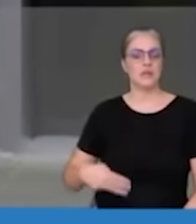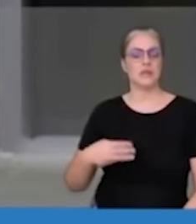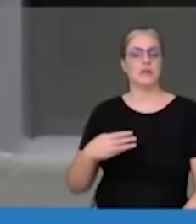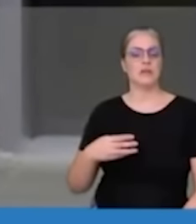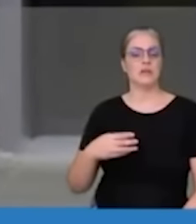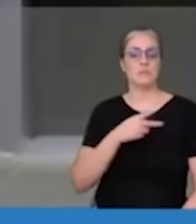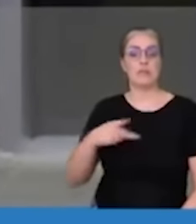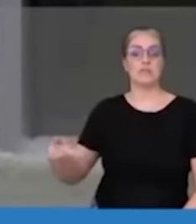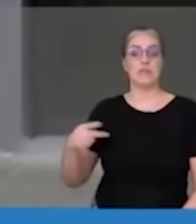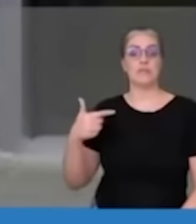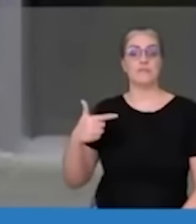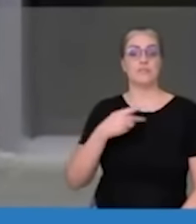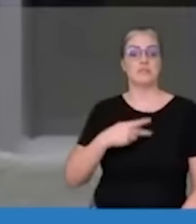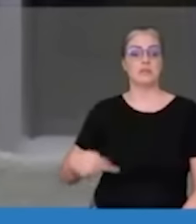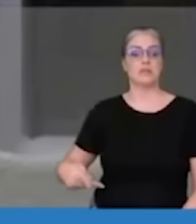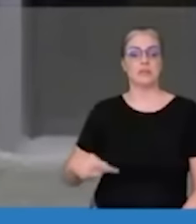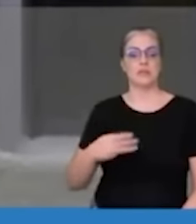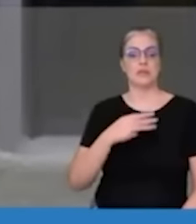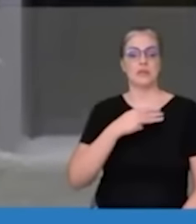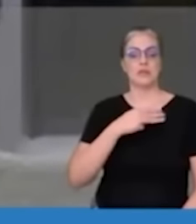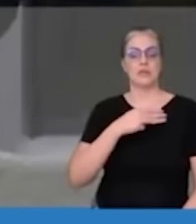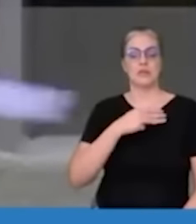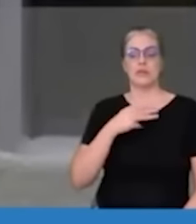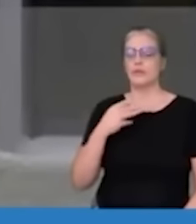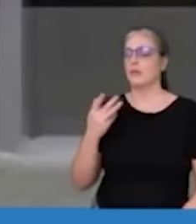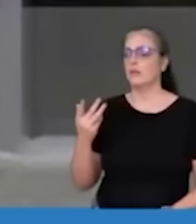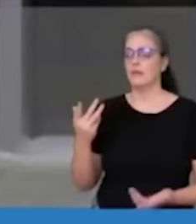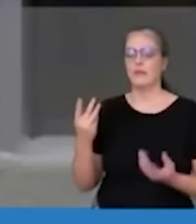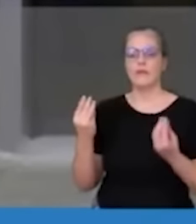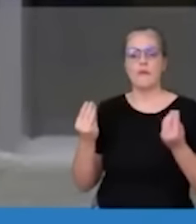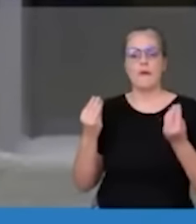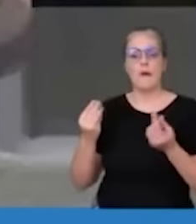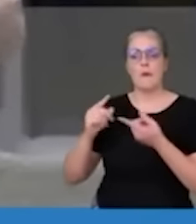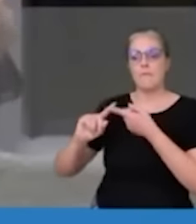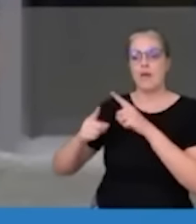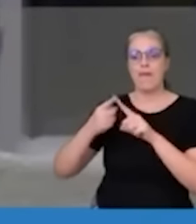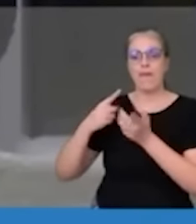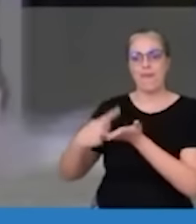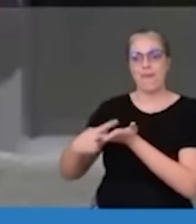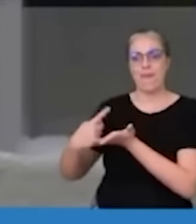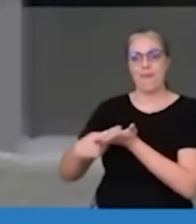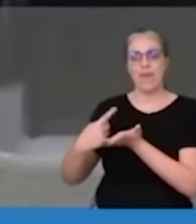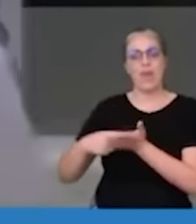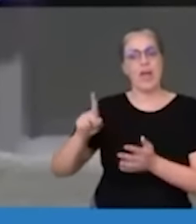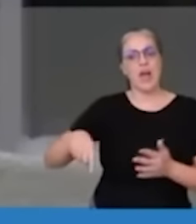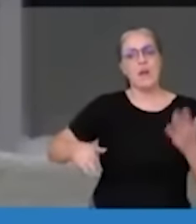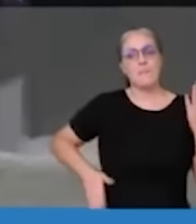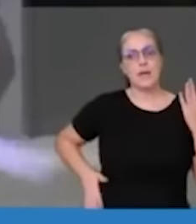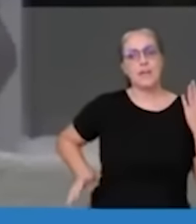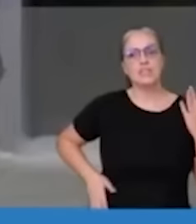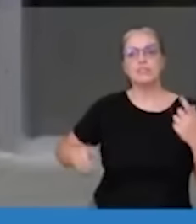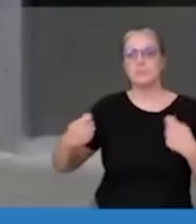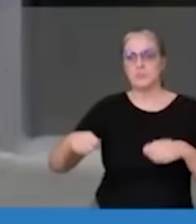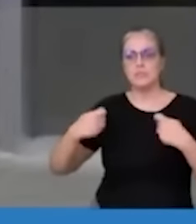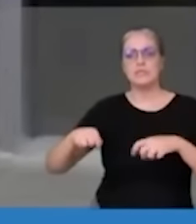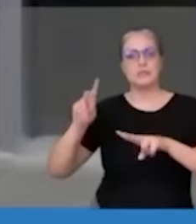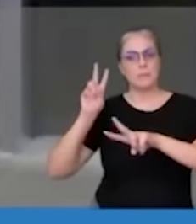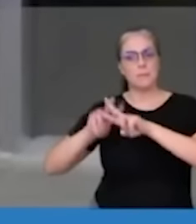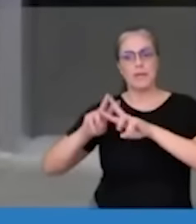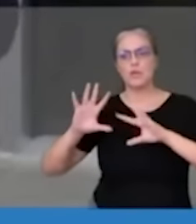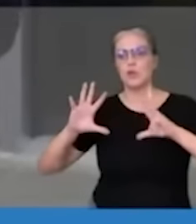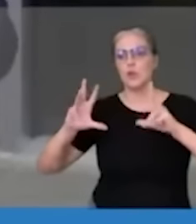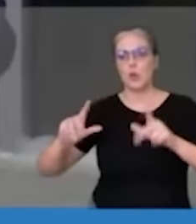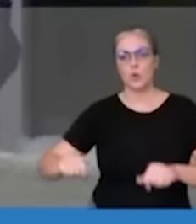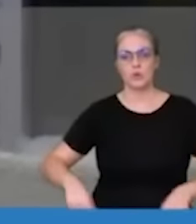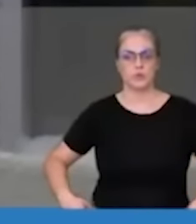Casa Civil, conspirador. Todos eles, bandidos, precisam parar na cadeia.